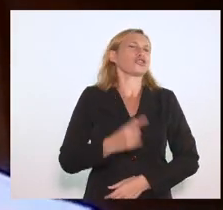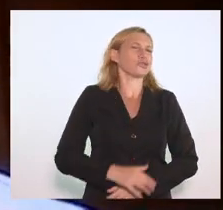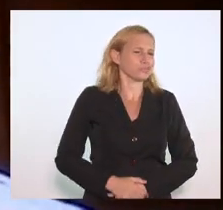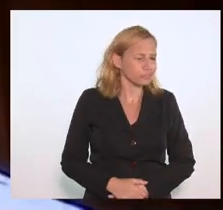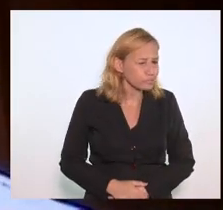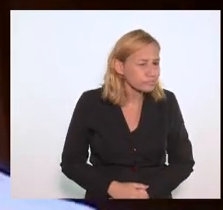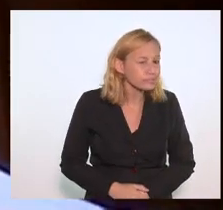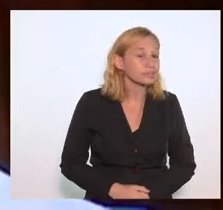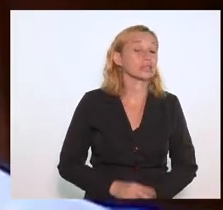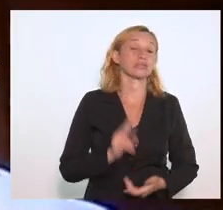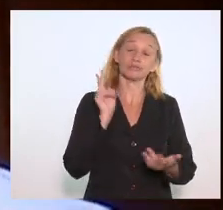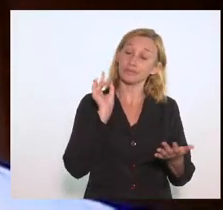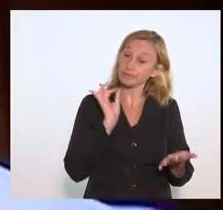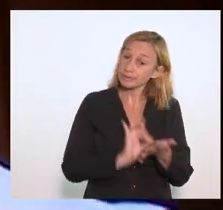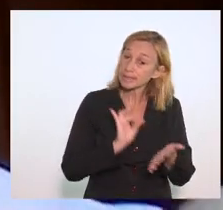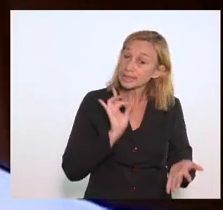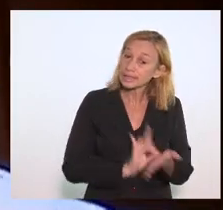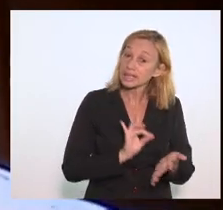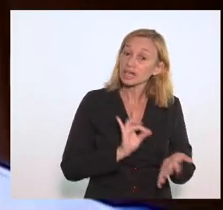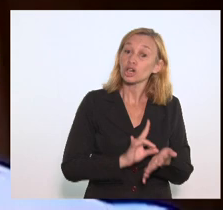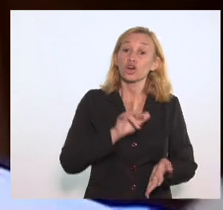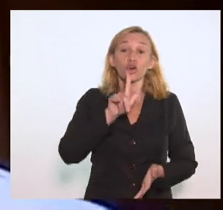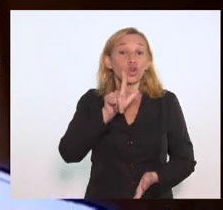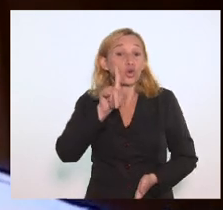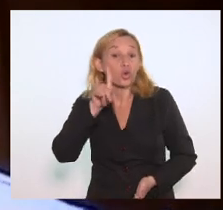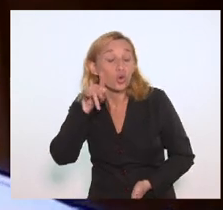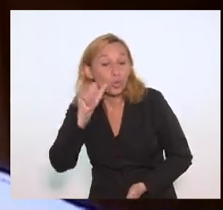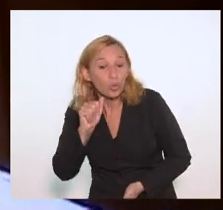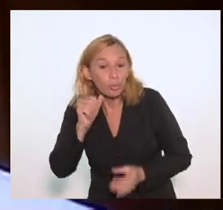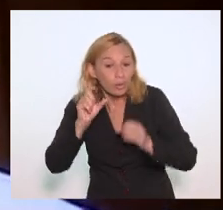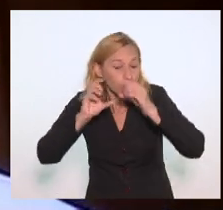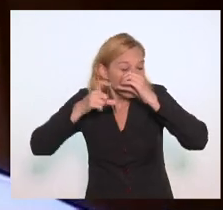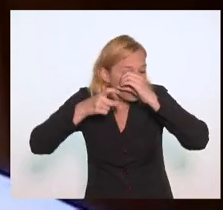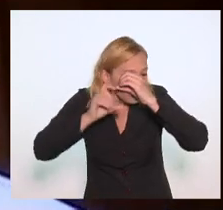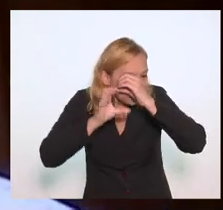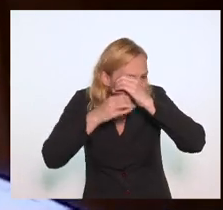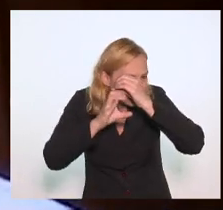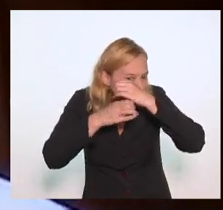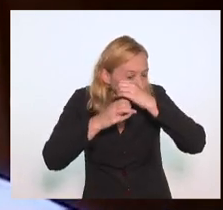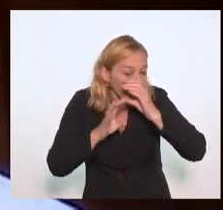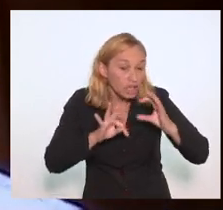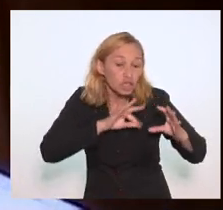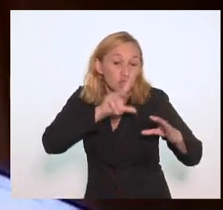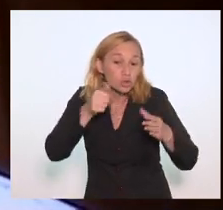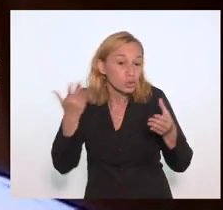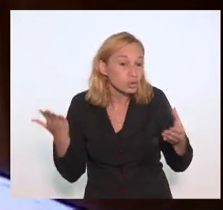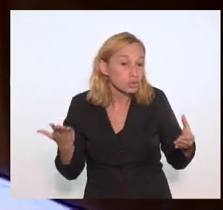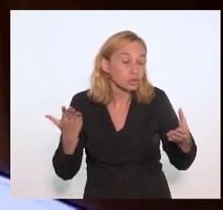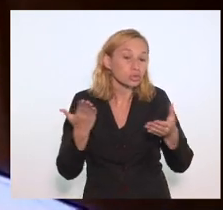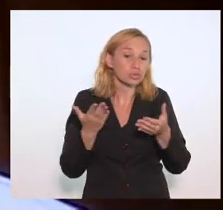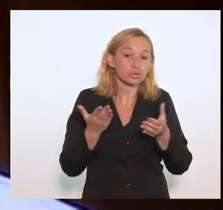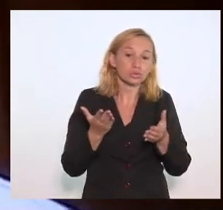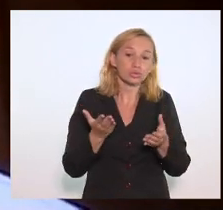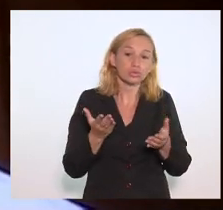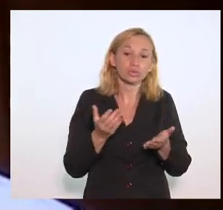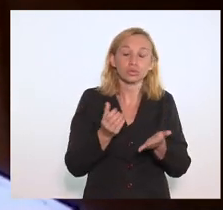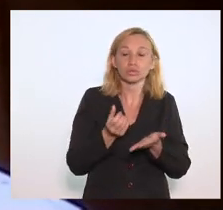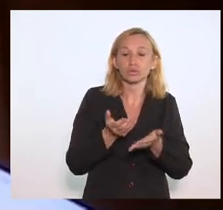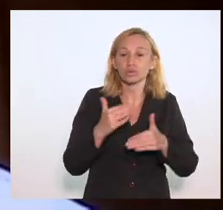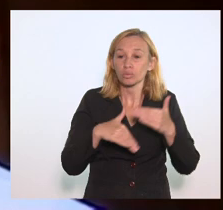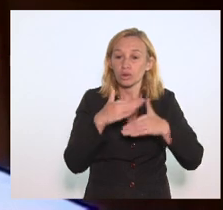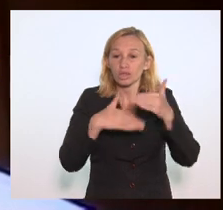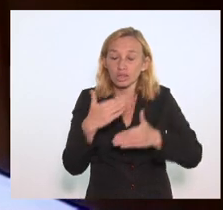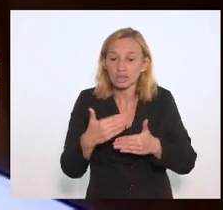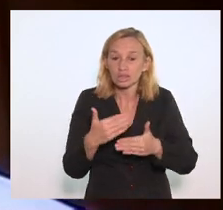tem que botar mesmo lupa, binóculo, telescópio nesses processos de abatimentos feitos em